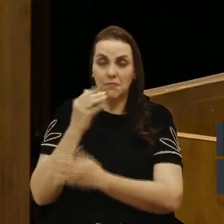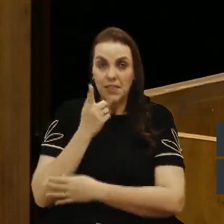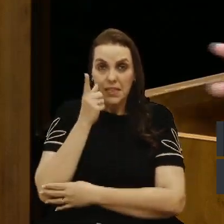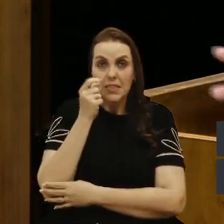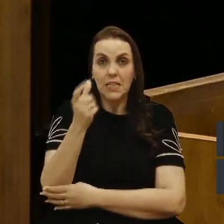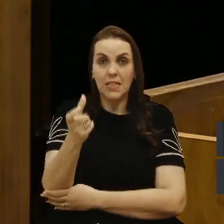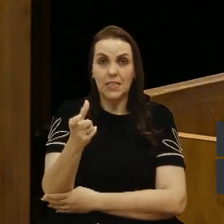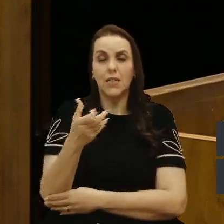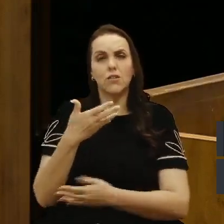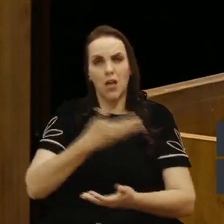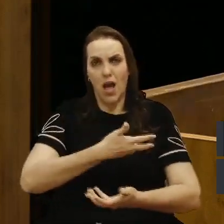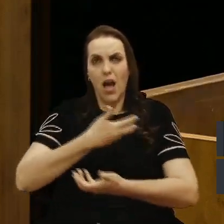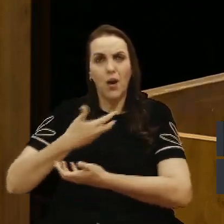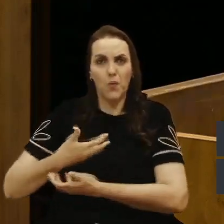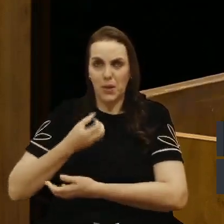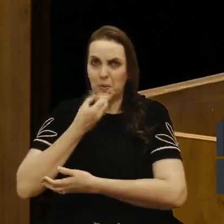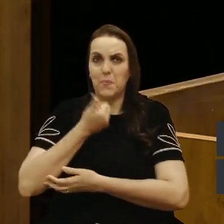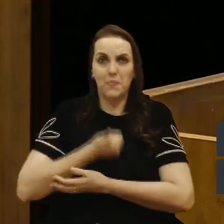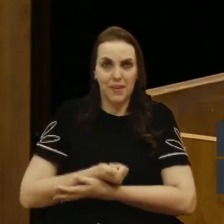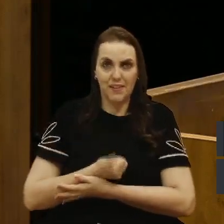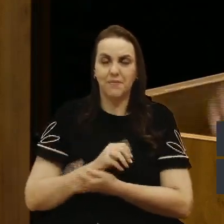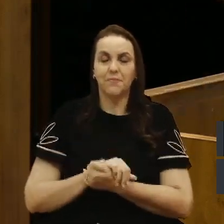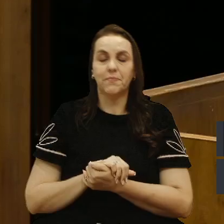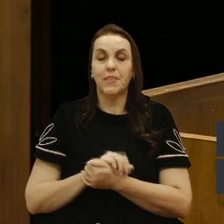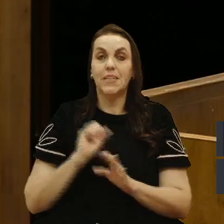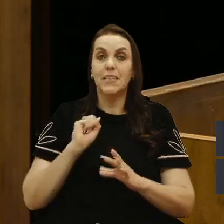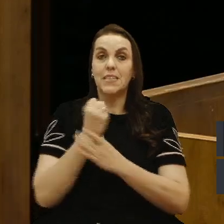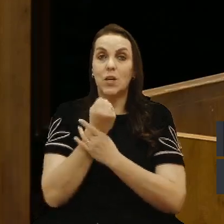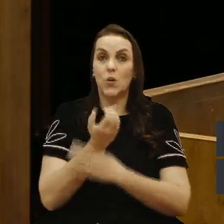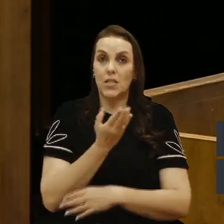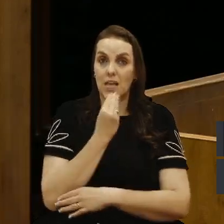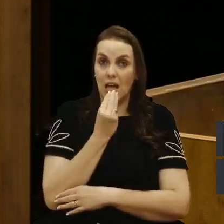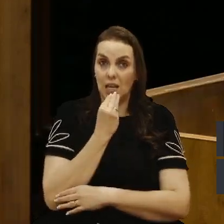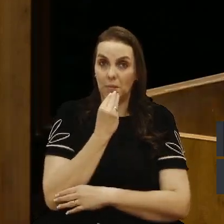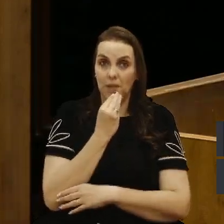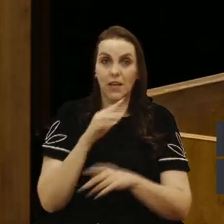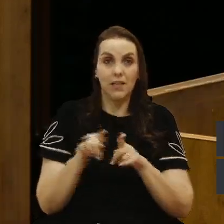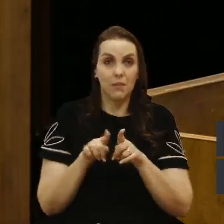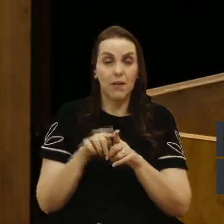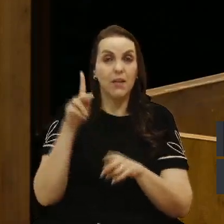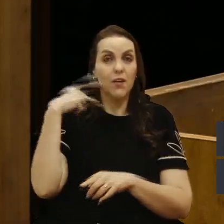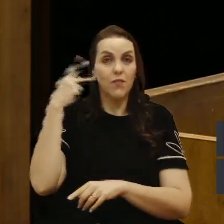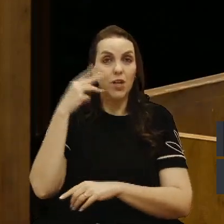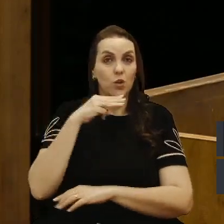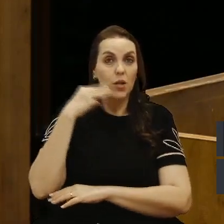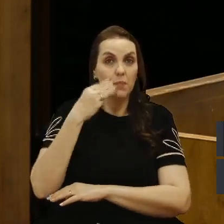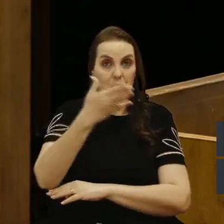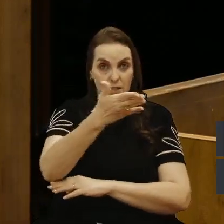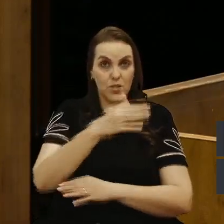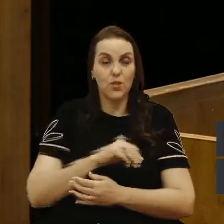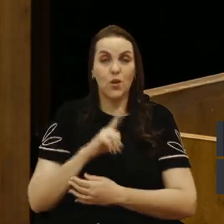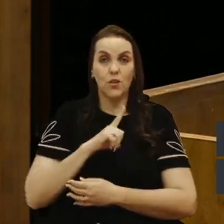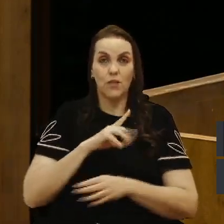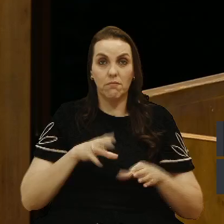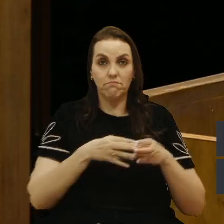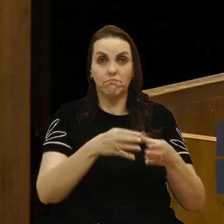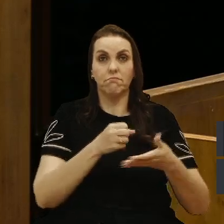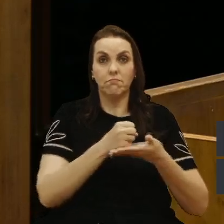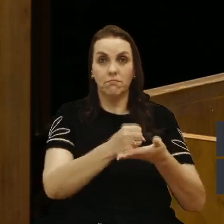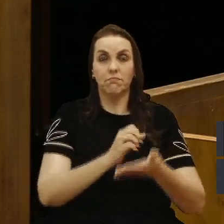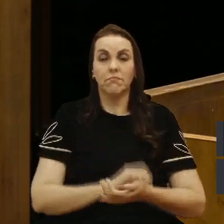receberam muito bem. O tema da segurança alimentar, a vereadora Marisol que tem à frente, eles criaram uma legislação